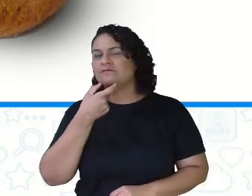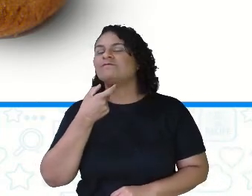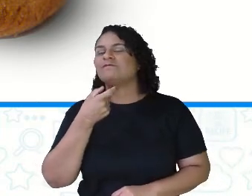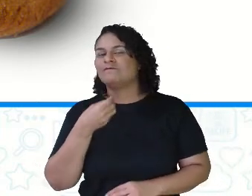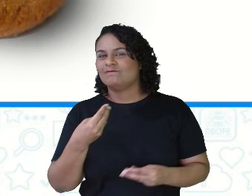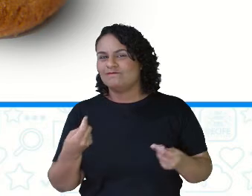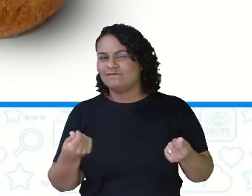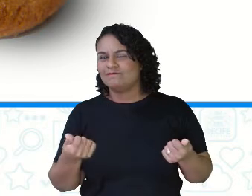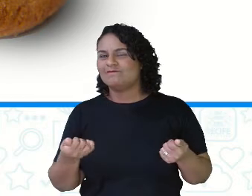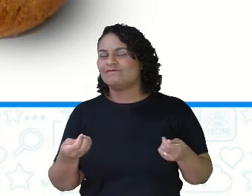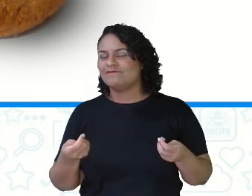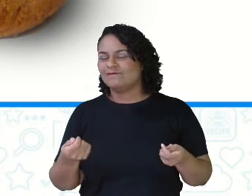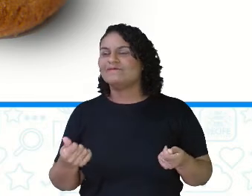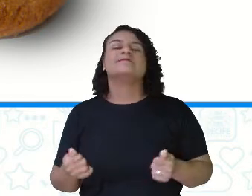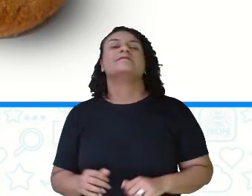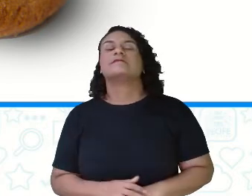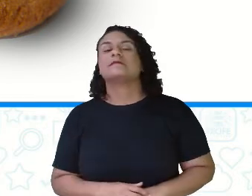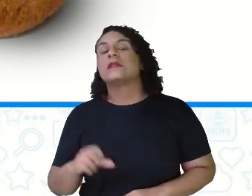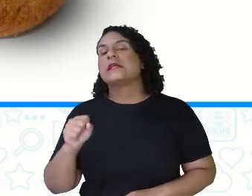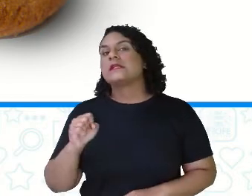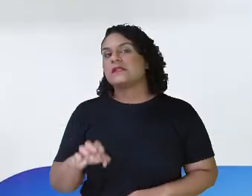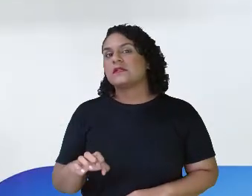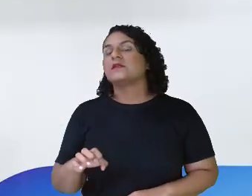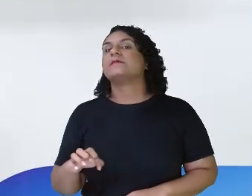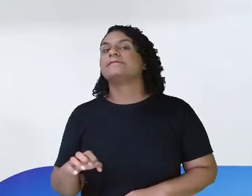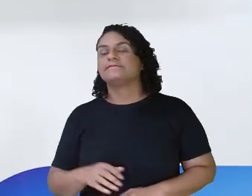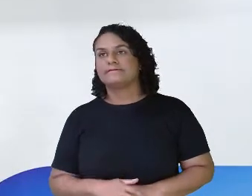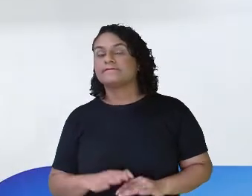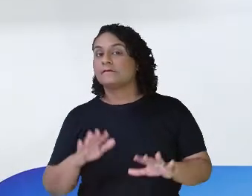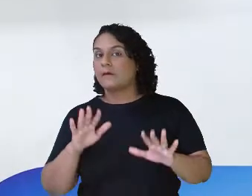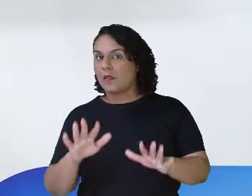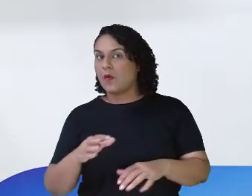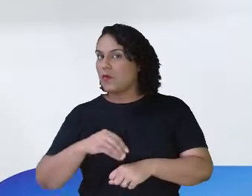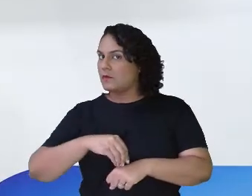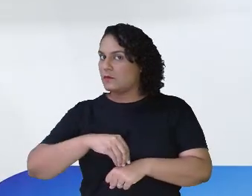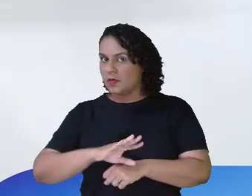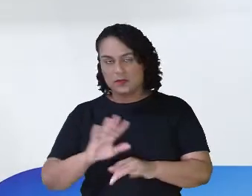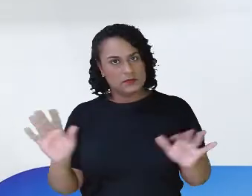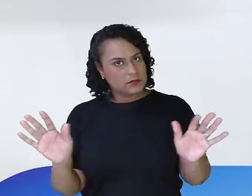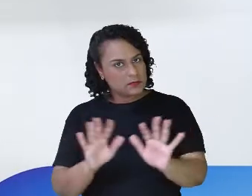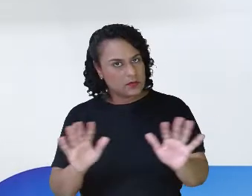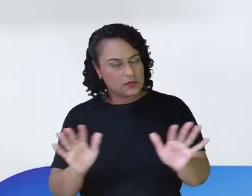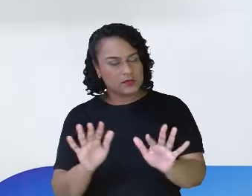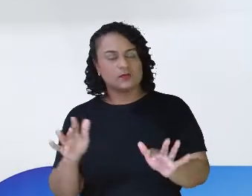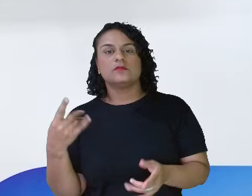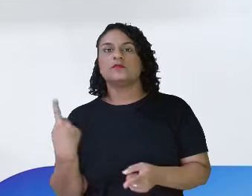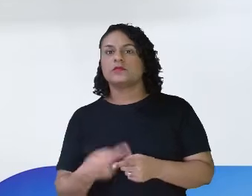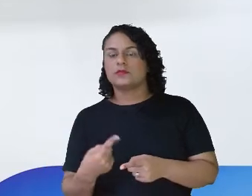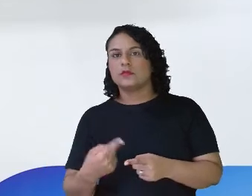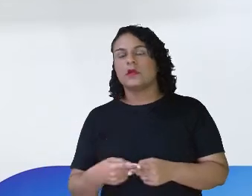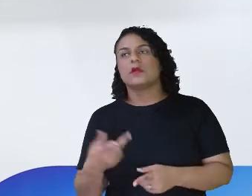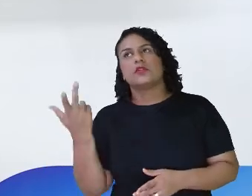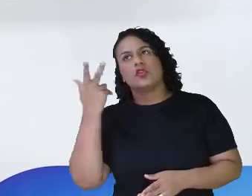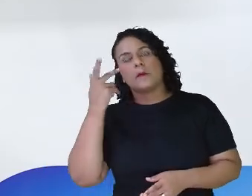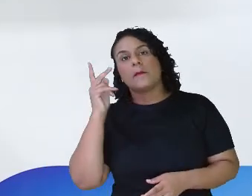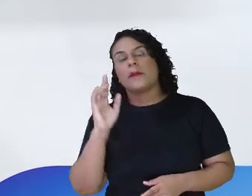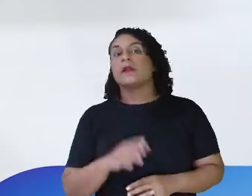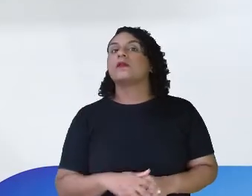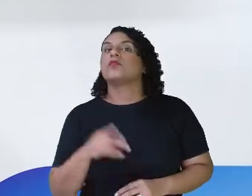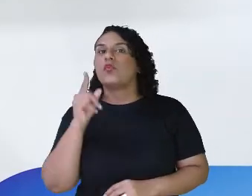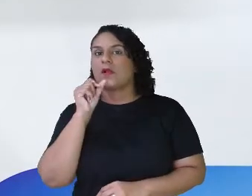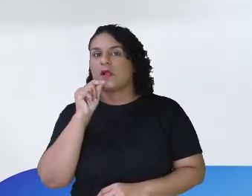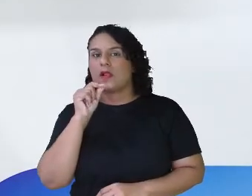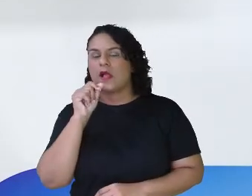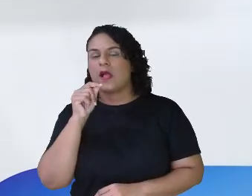Maria gostosa? Se a gente fizesse, não recomendo, tá? Porque normalmente o nosso lápis está sujo,